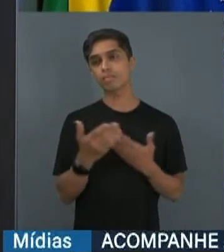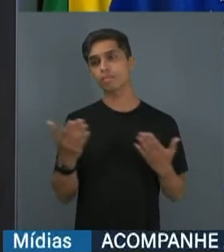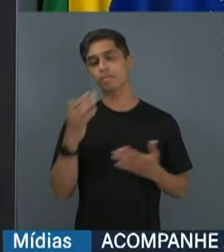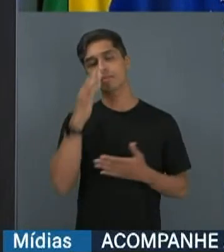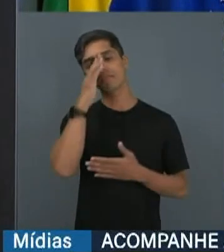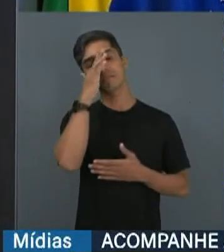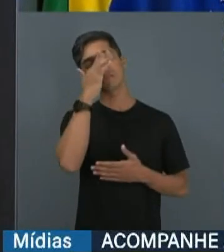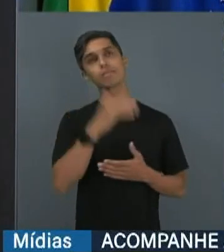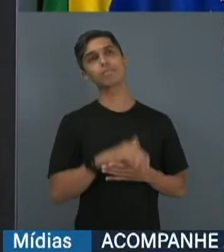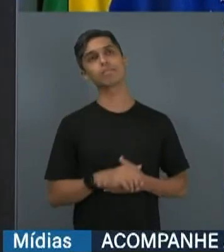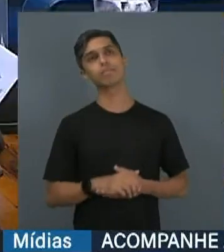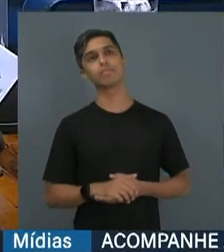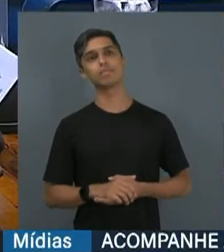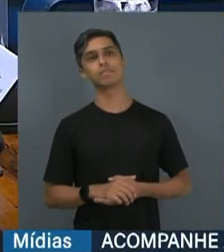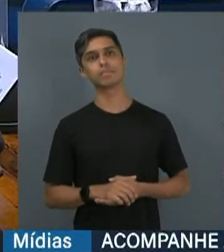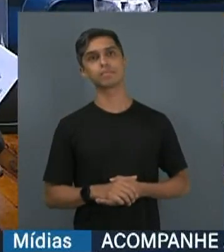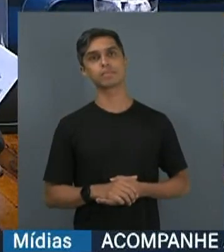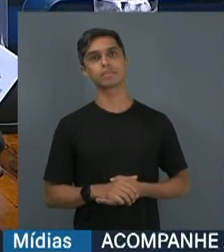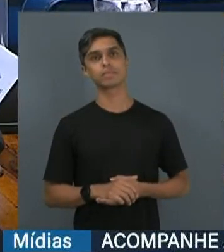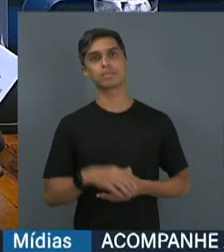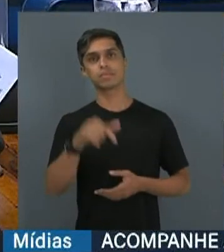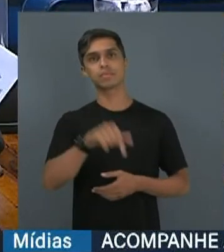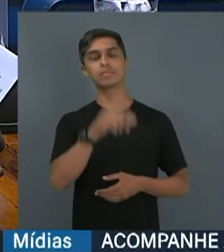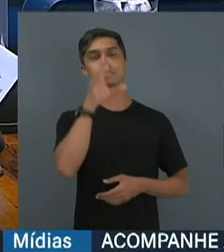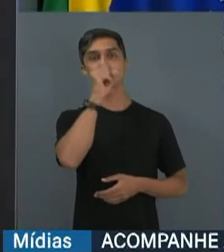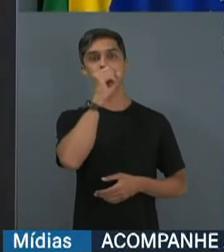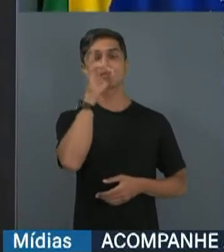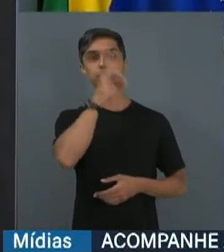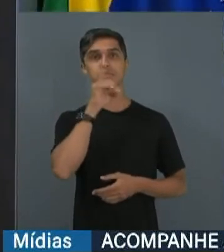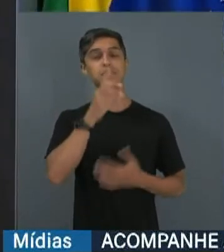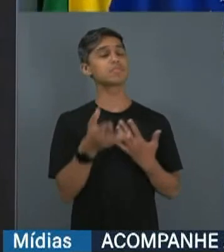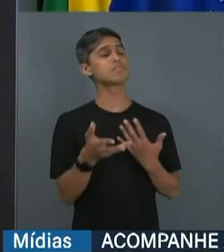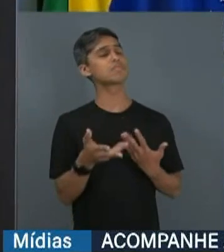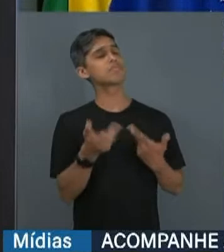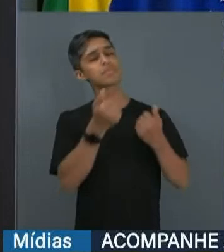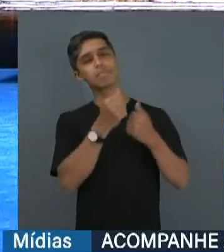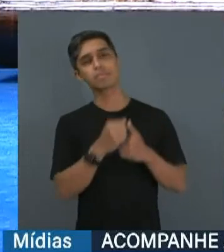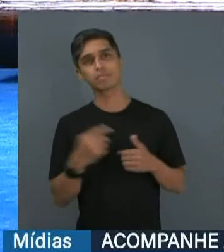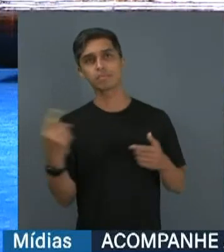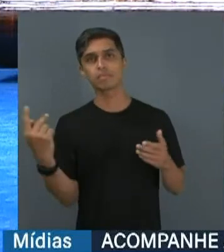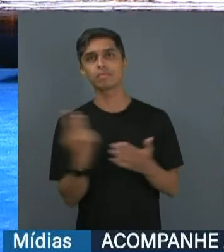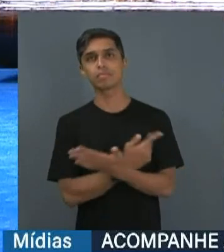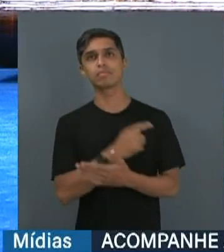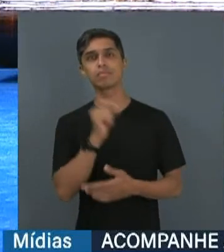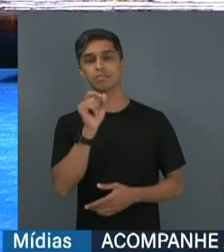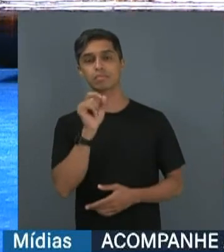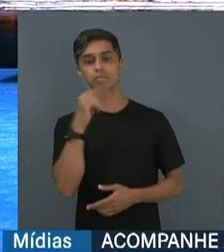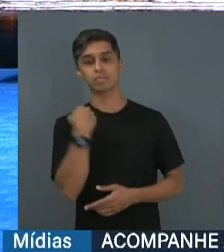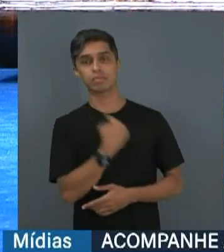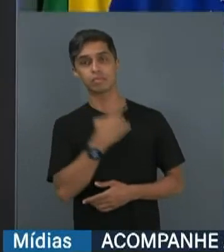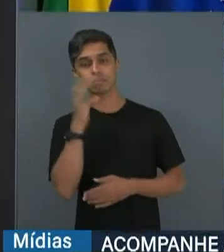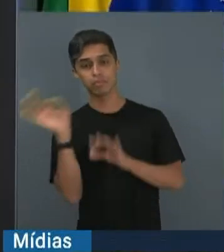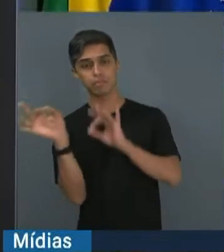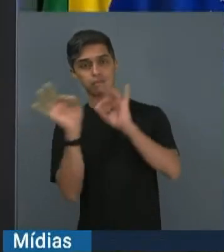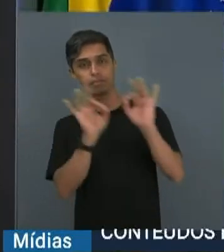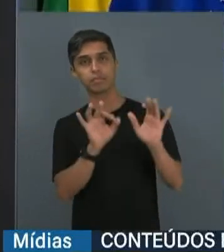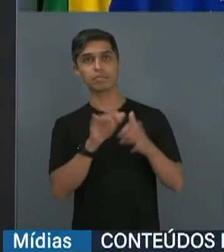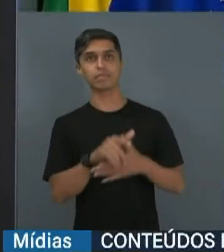Senadoras, senadores aqui presentes, esse final de semana foi maravilhoso o que a gente viu.